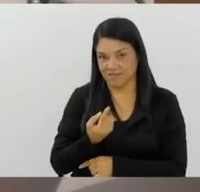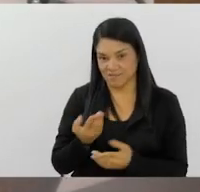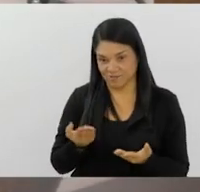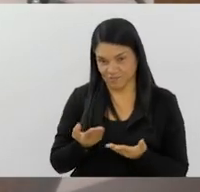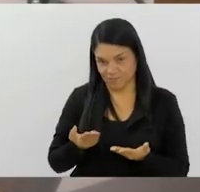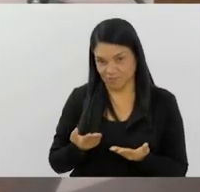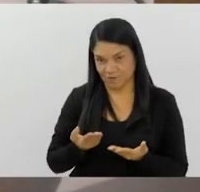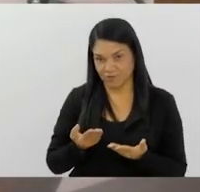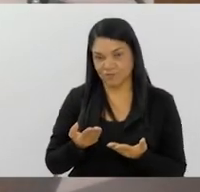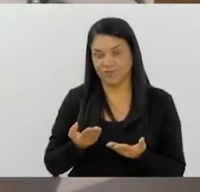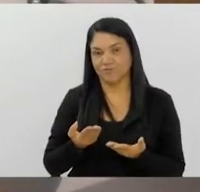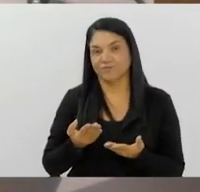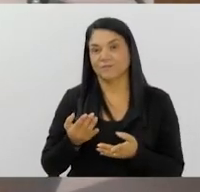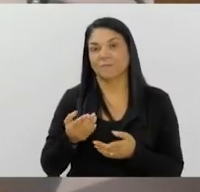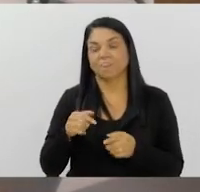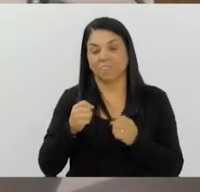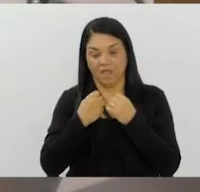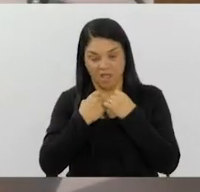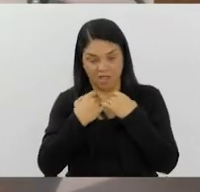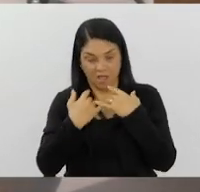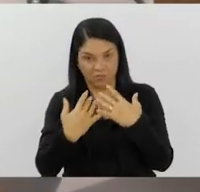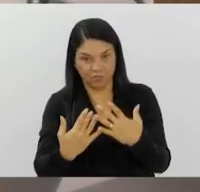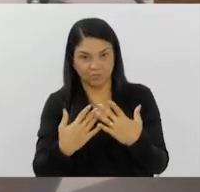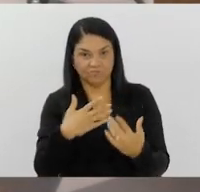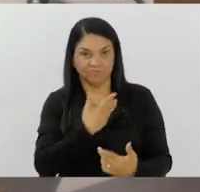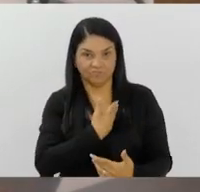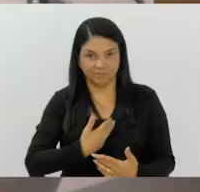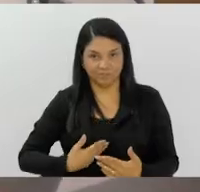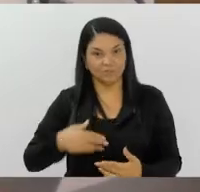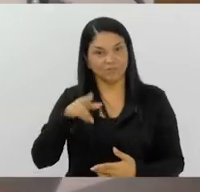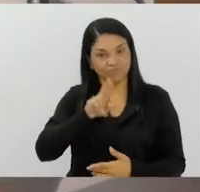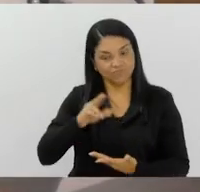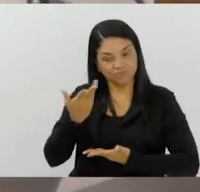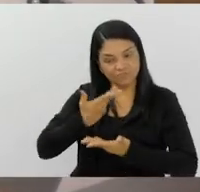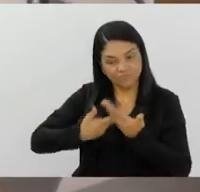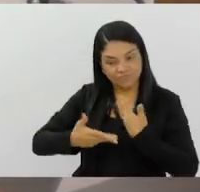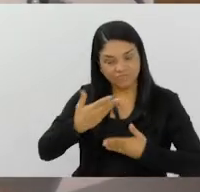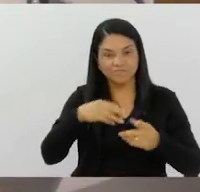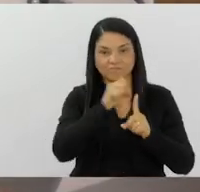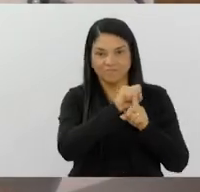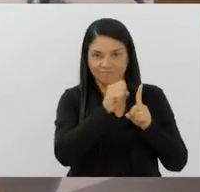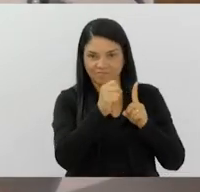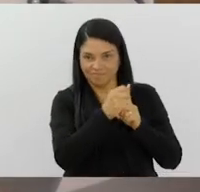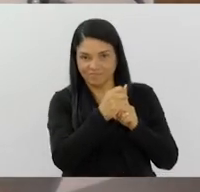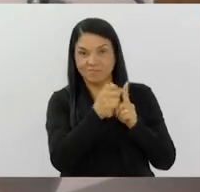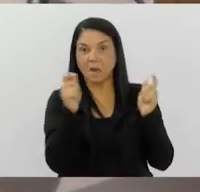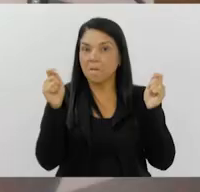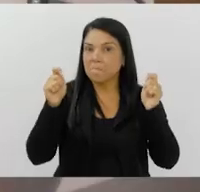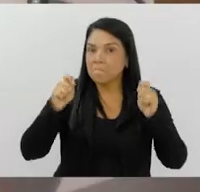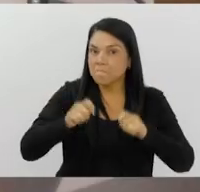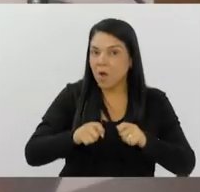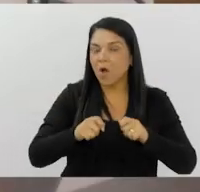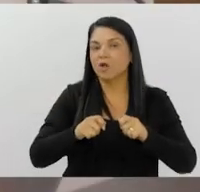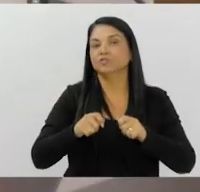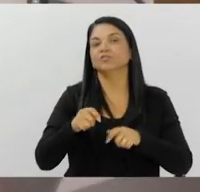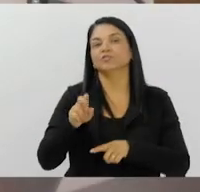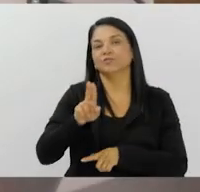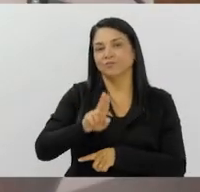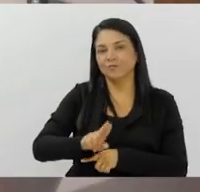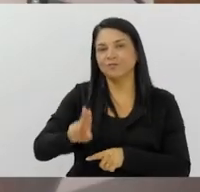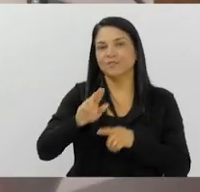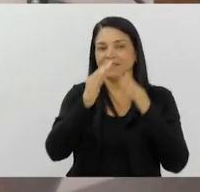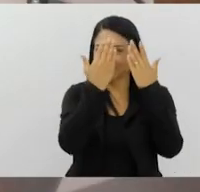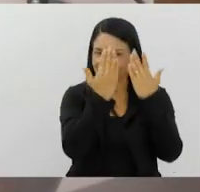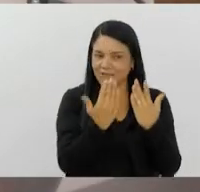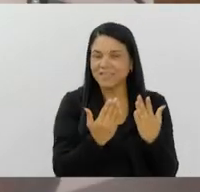valendo de um mecanismo como esse a audiência pública é uma forma de envolvimento de participação social e e poderia ser utilizado também na avaliação de